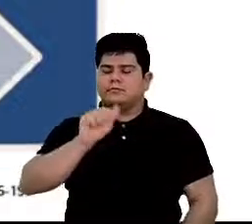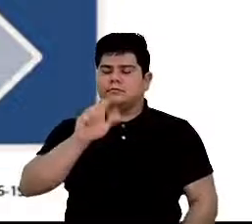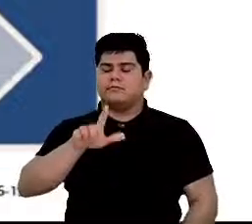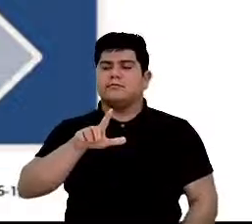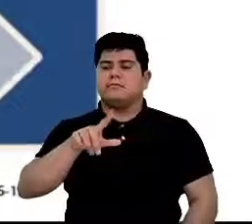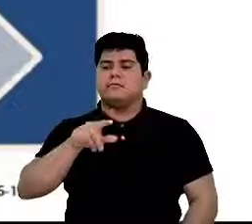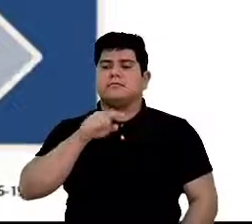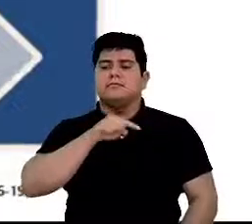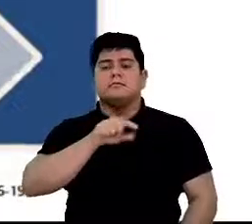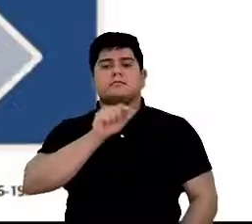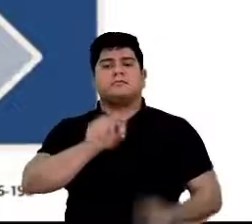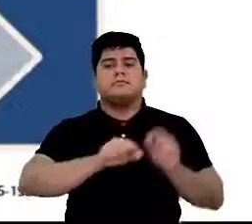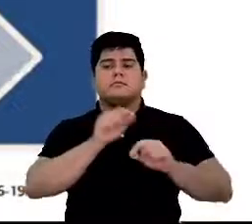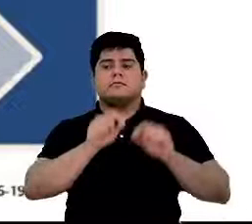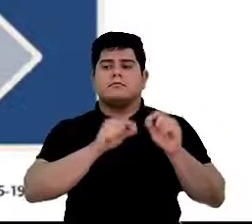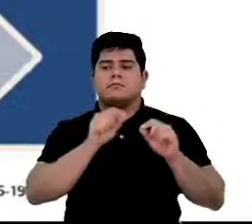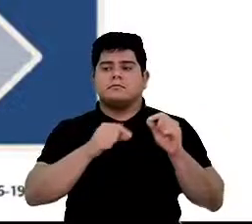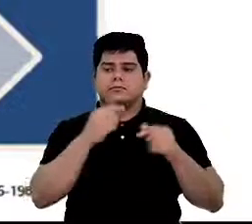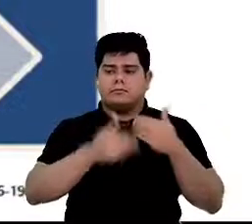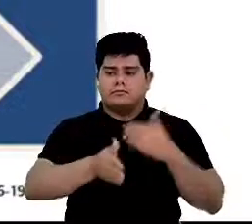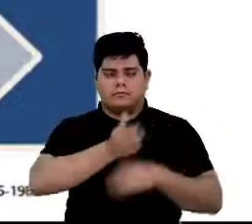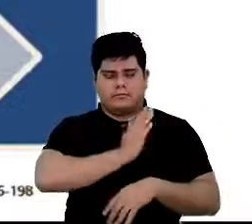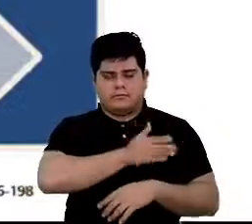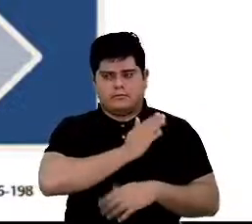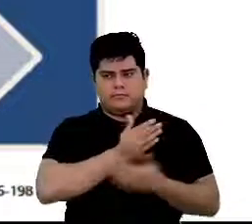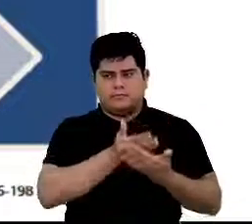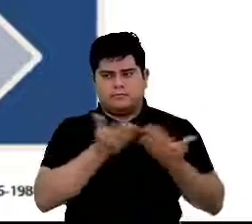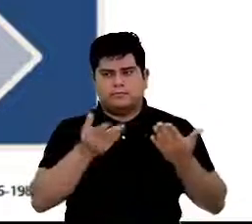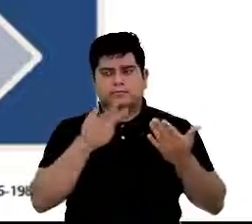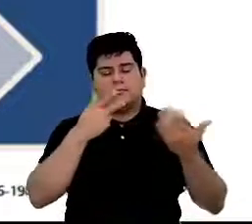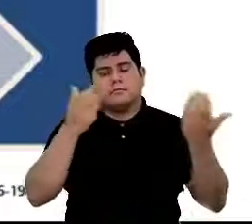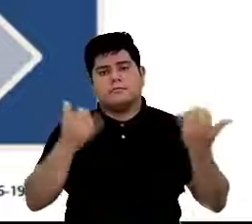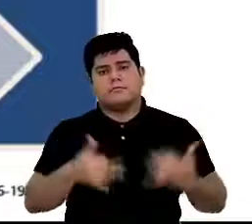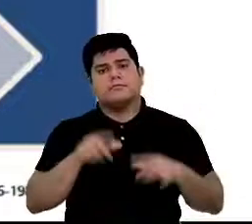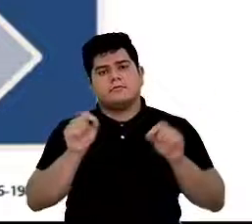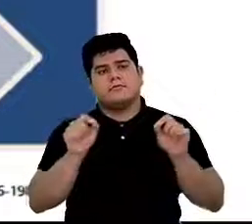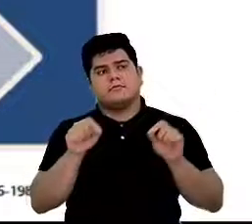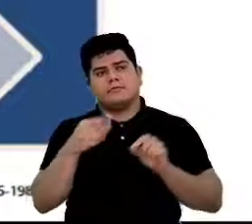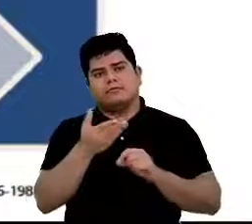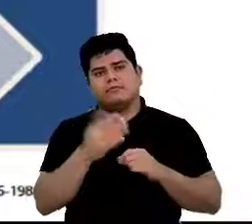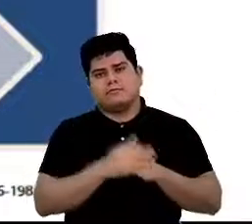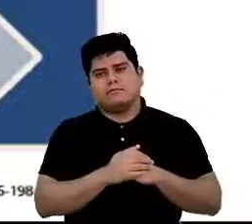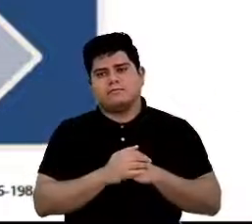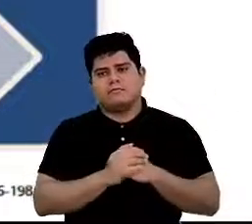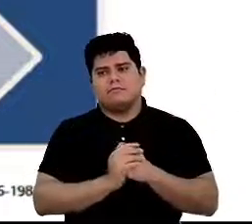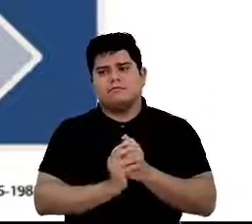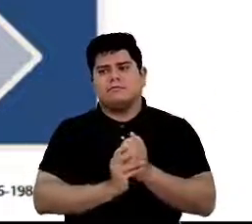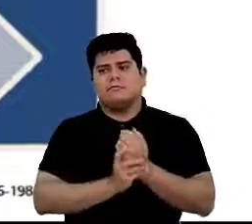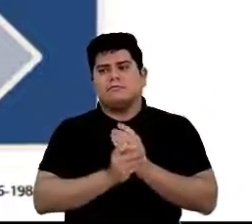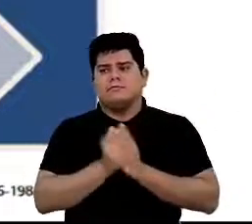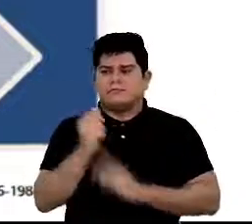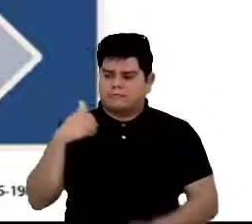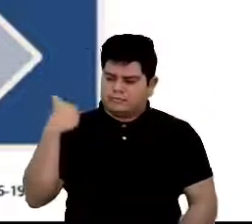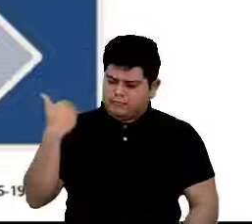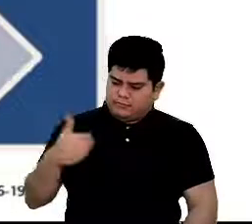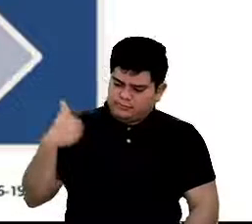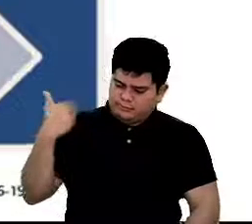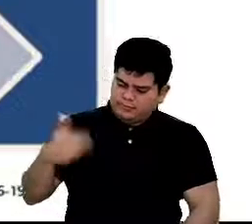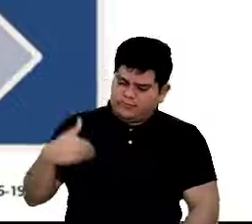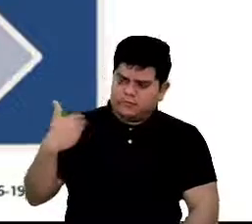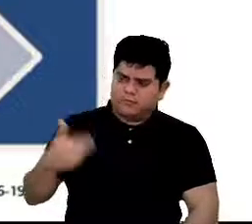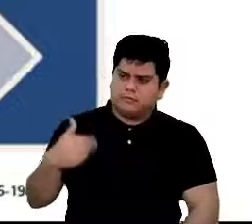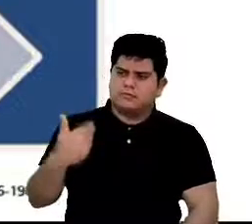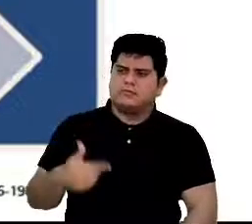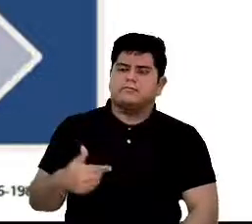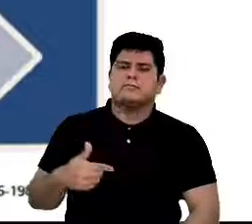os arquivos brasileiros de cardiologia, falando exatamente sobre isso, sobre esse contínuo de